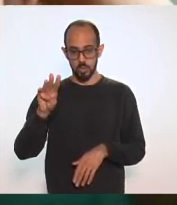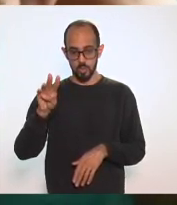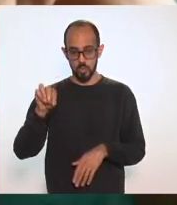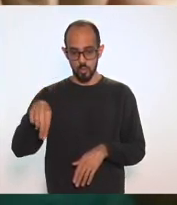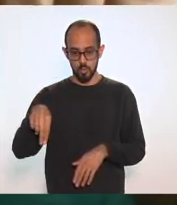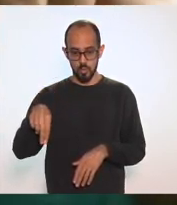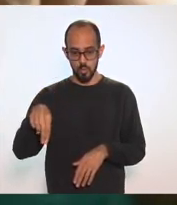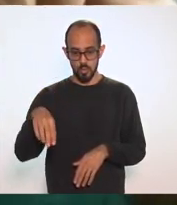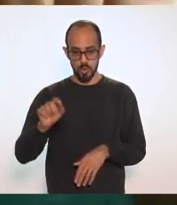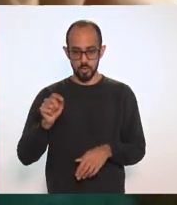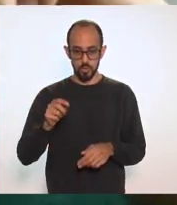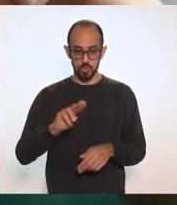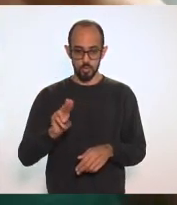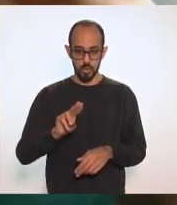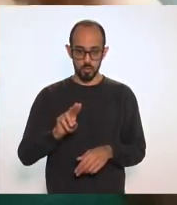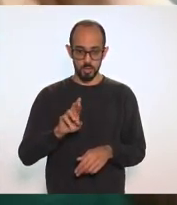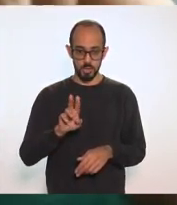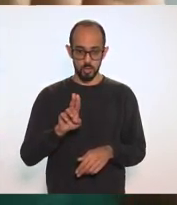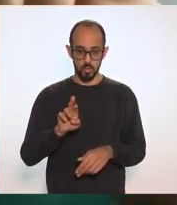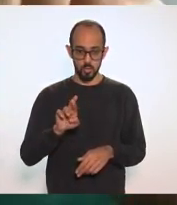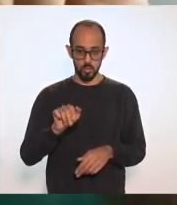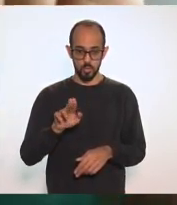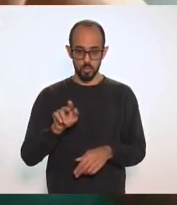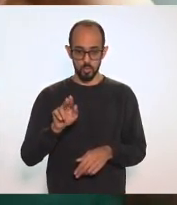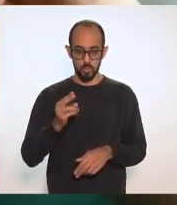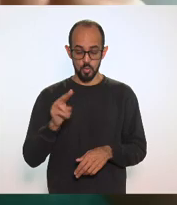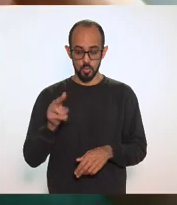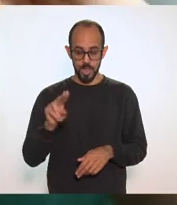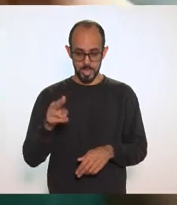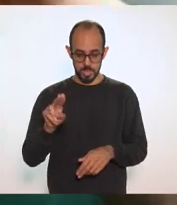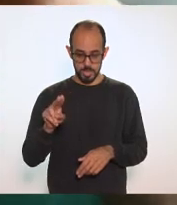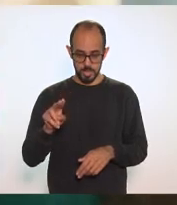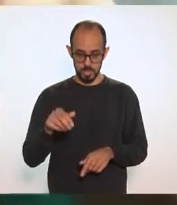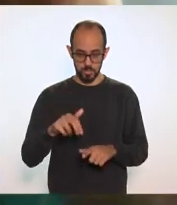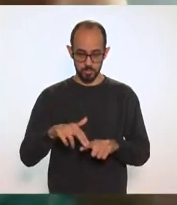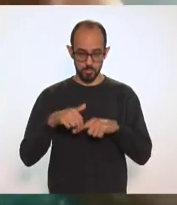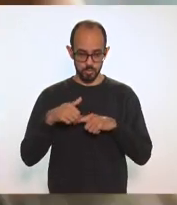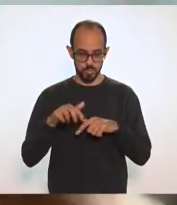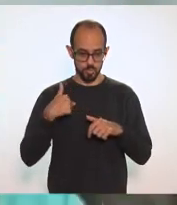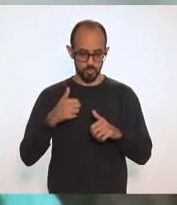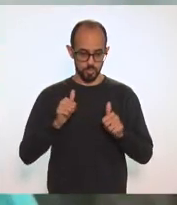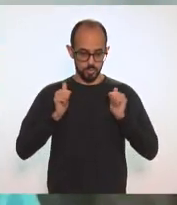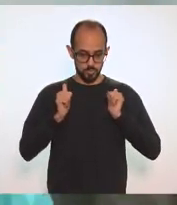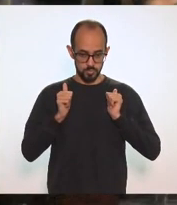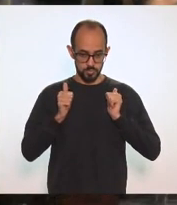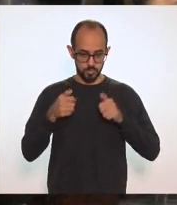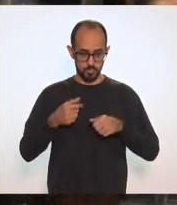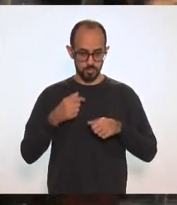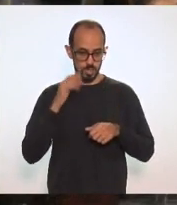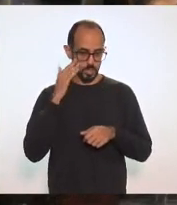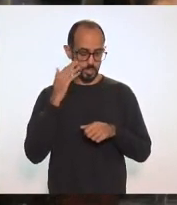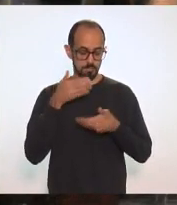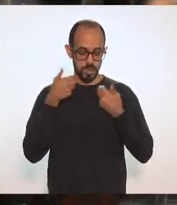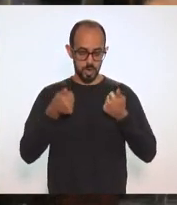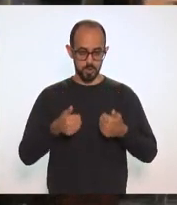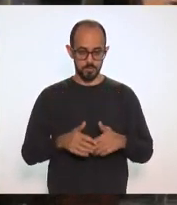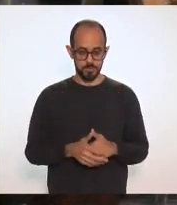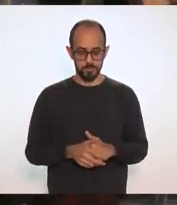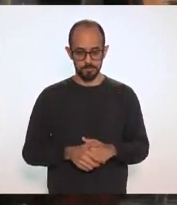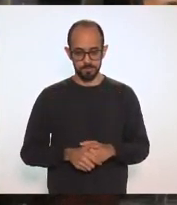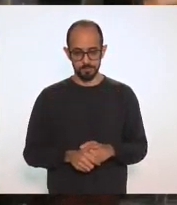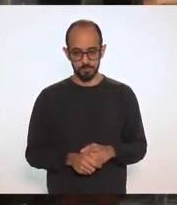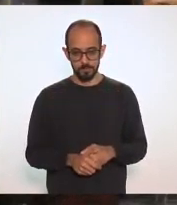era Uruguaiana. Então, eu queria me abster nessa questão, okay. Porque acho que só para aprofundar. Deputado,